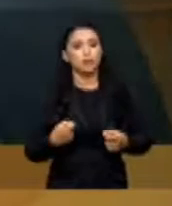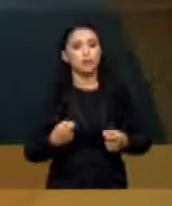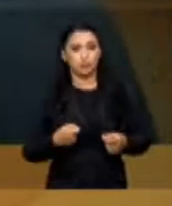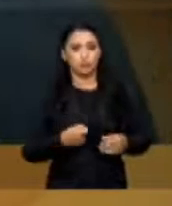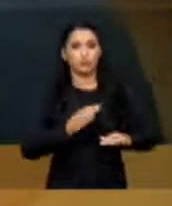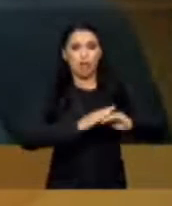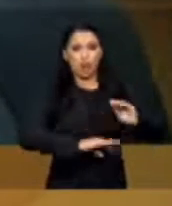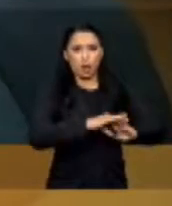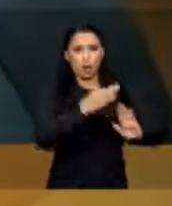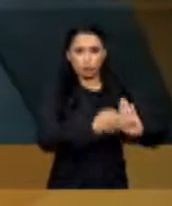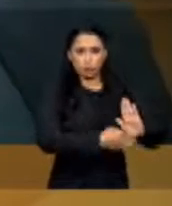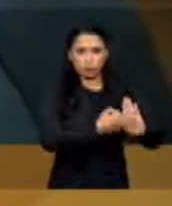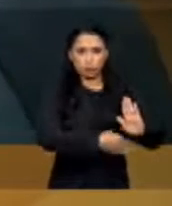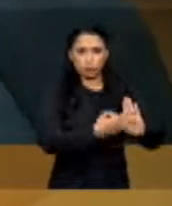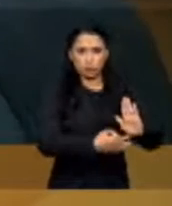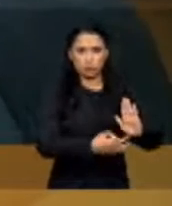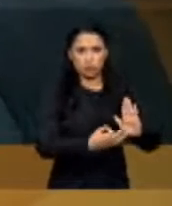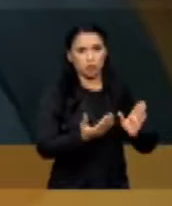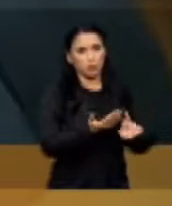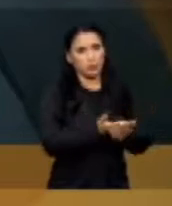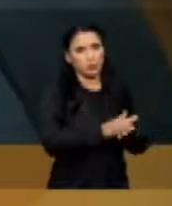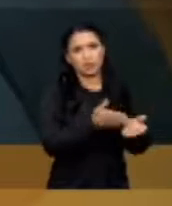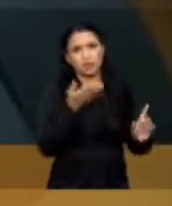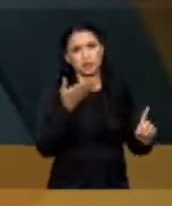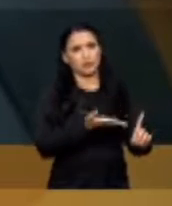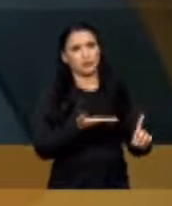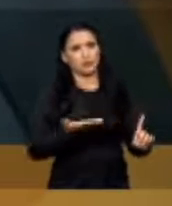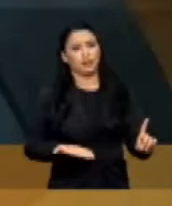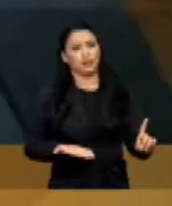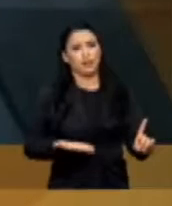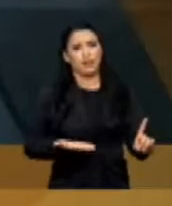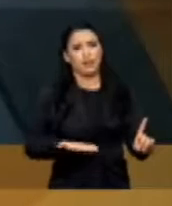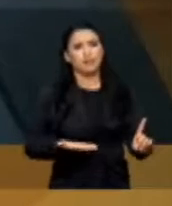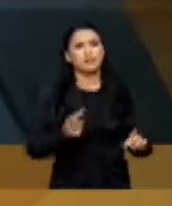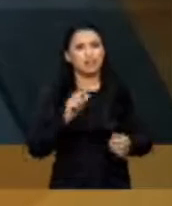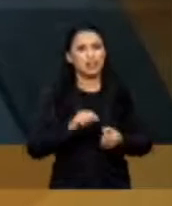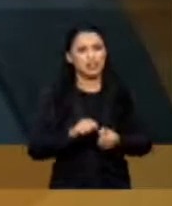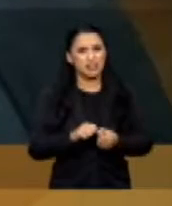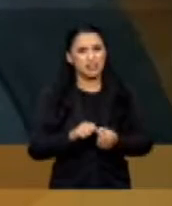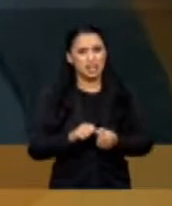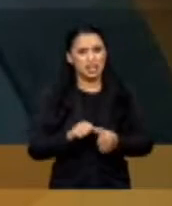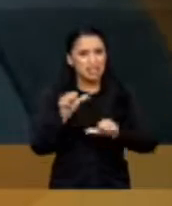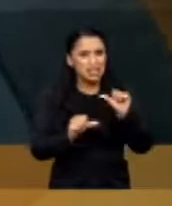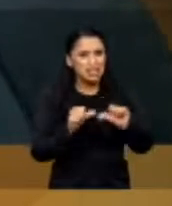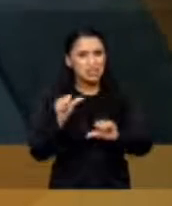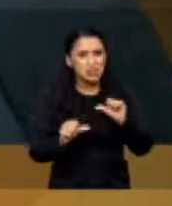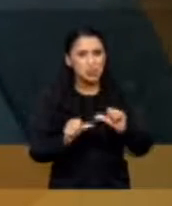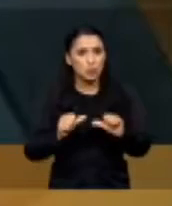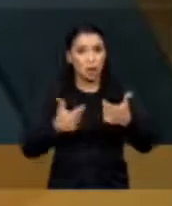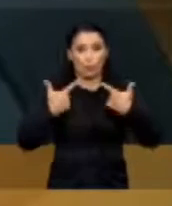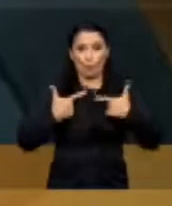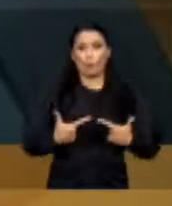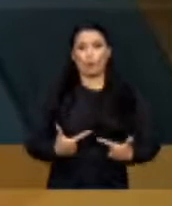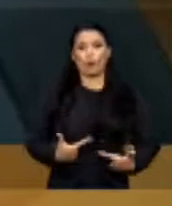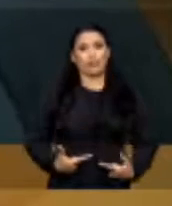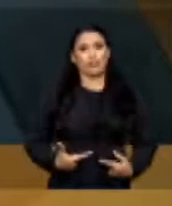juiz competente no processo a seu respeito. Distorcer-se isso para transformar em